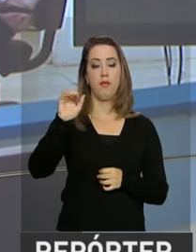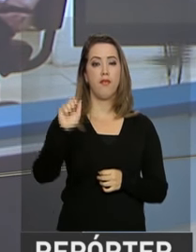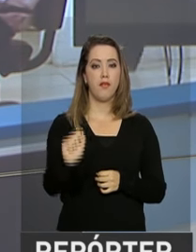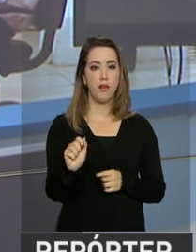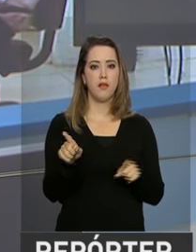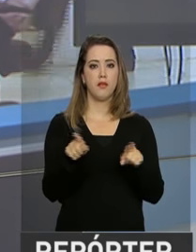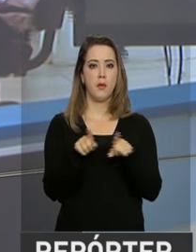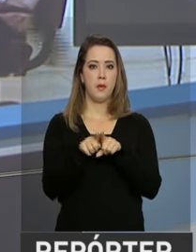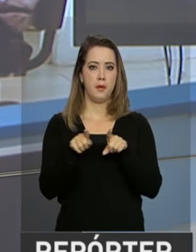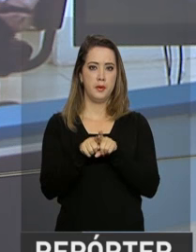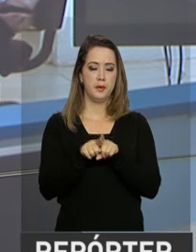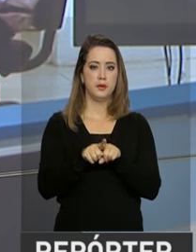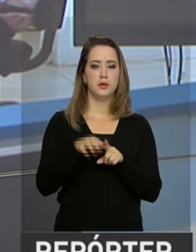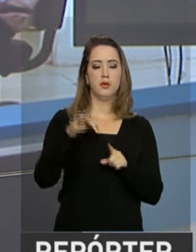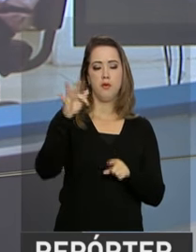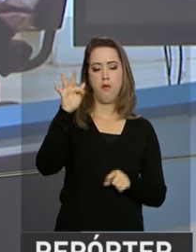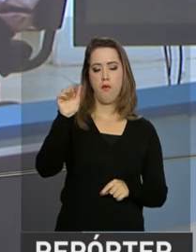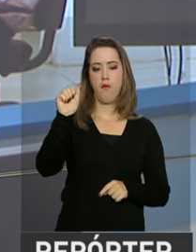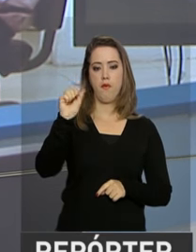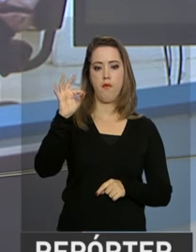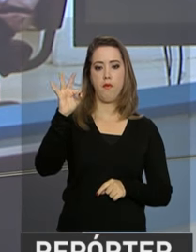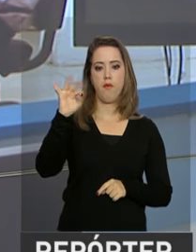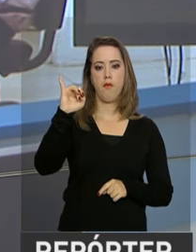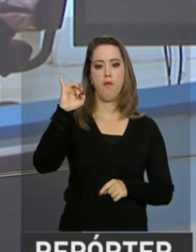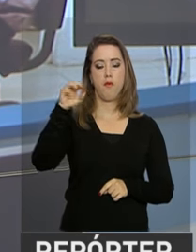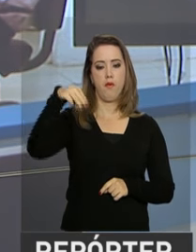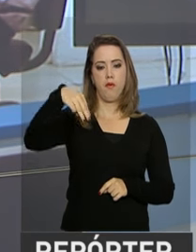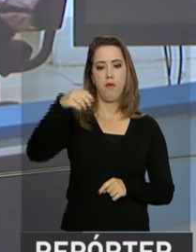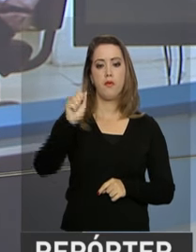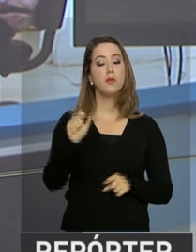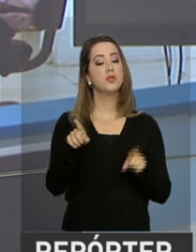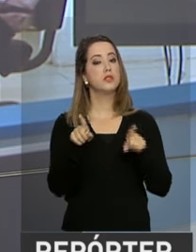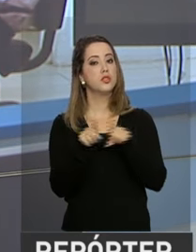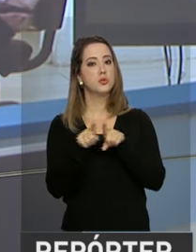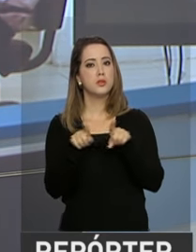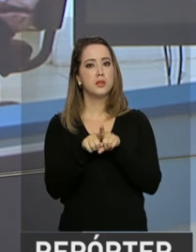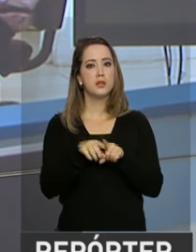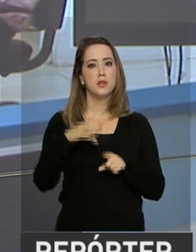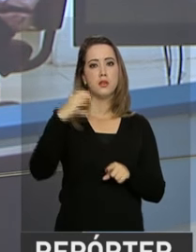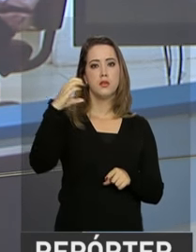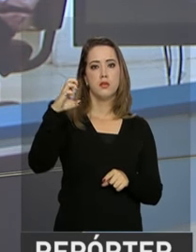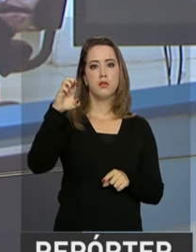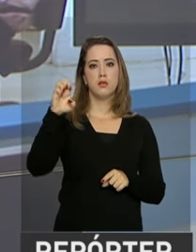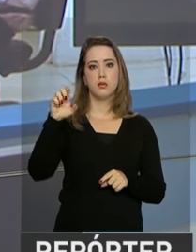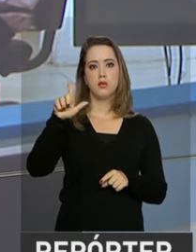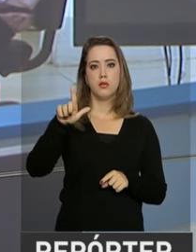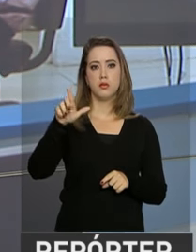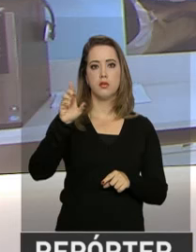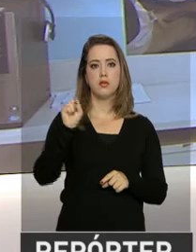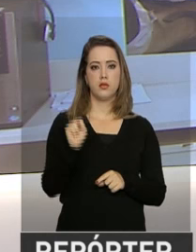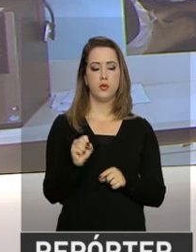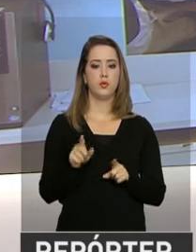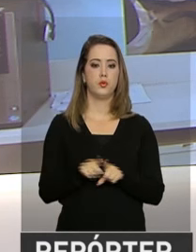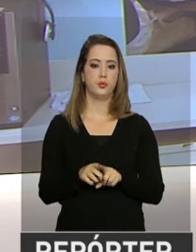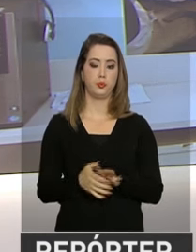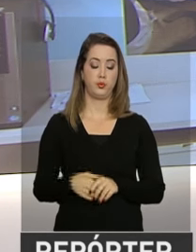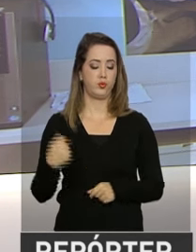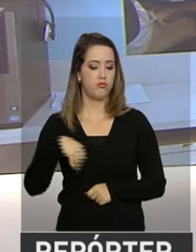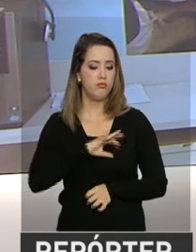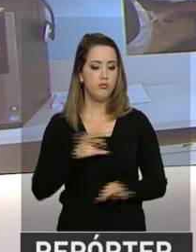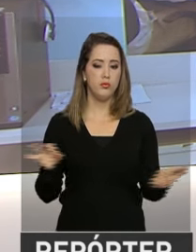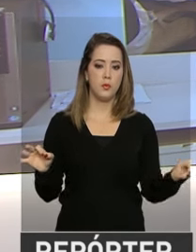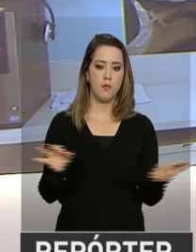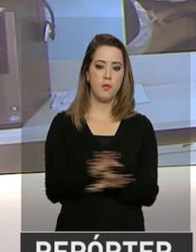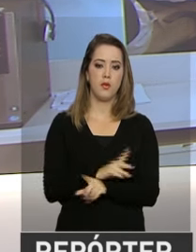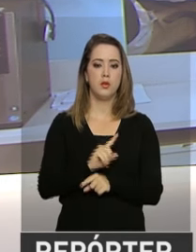Secretaria de Políticas para a Mulher, Fátima Pelaes. E na Secretaria Nacional de Segurança Pública, Celso Perioli. Nós ficamos